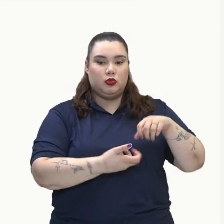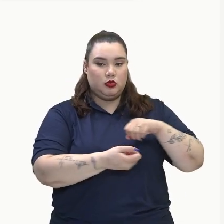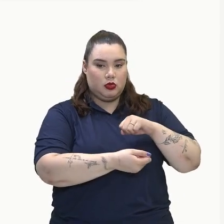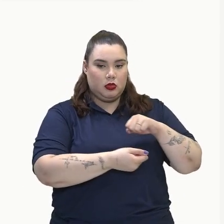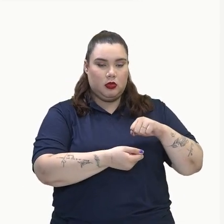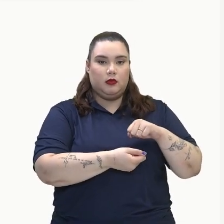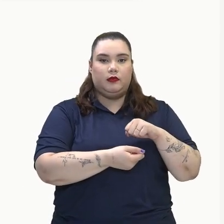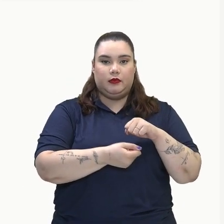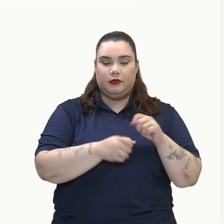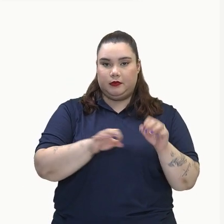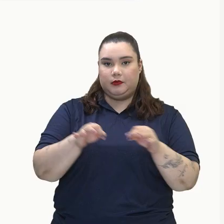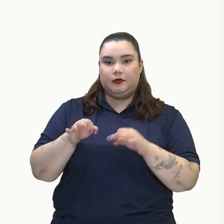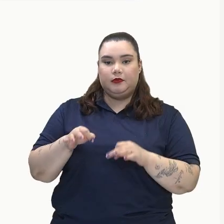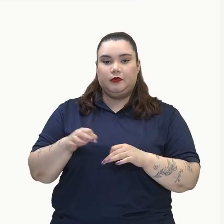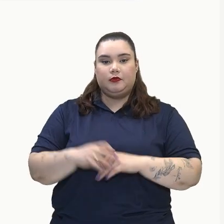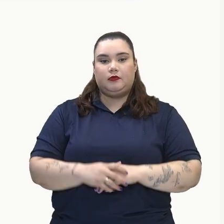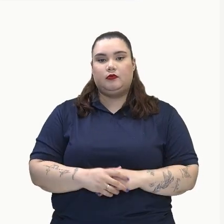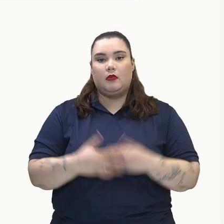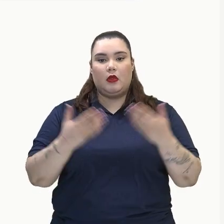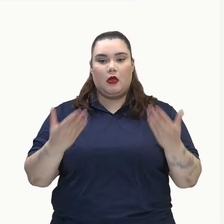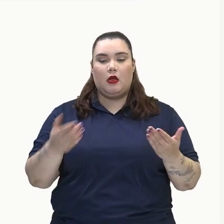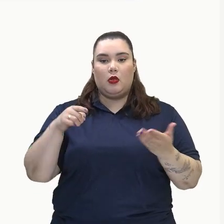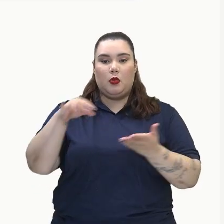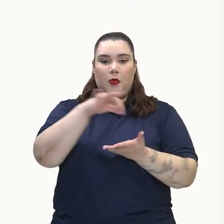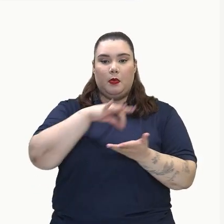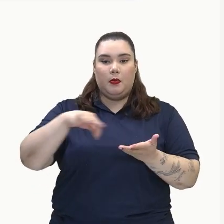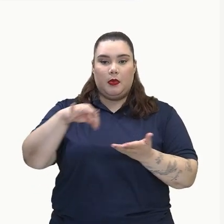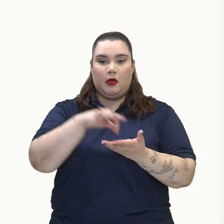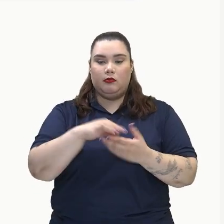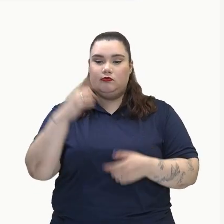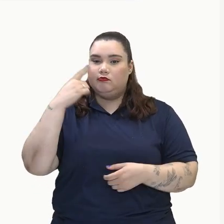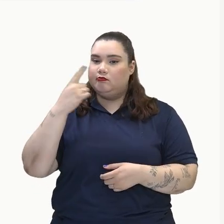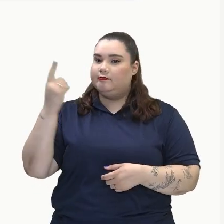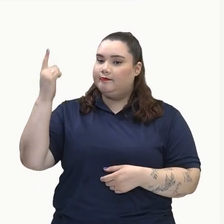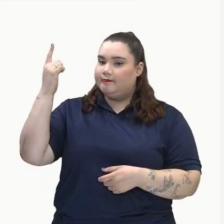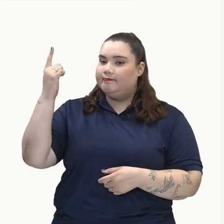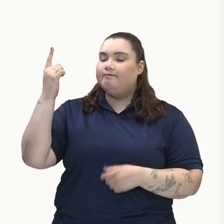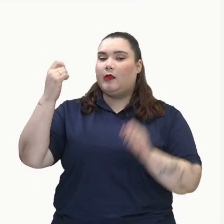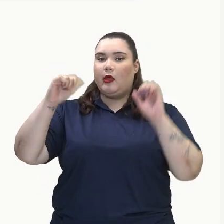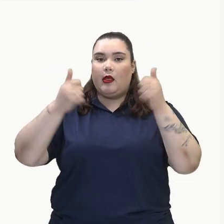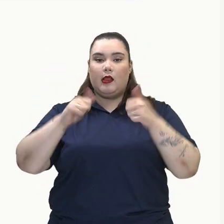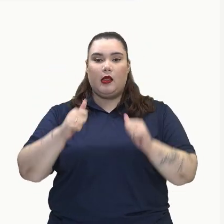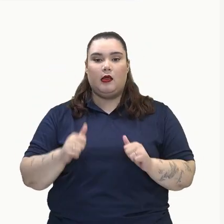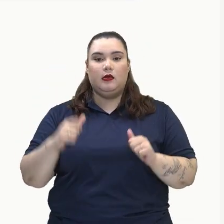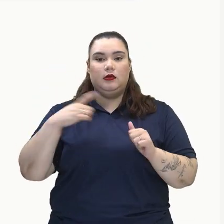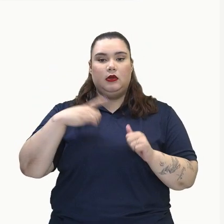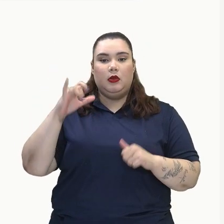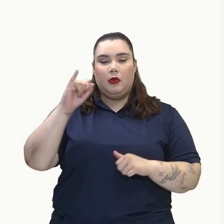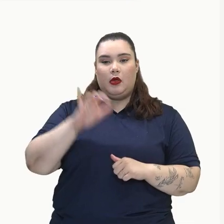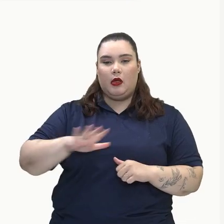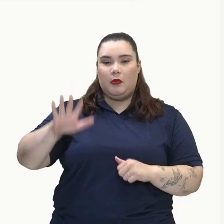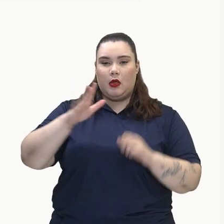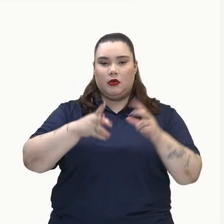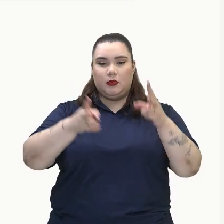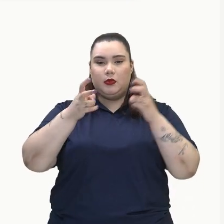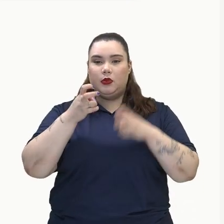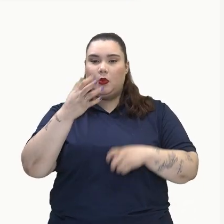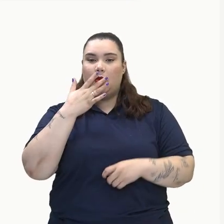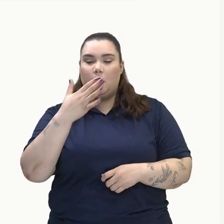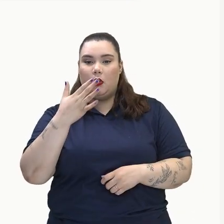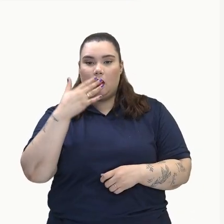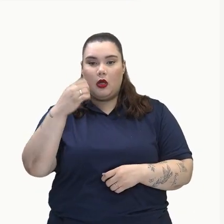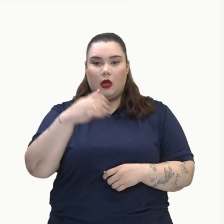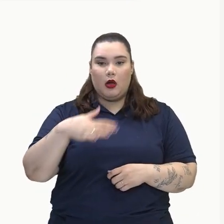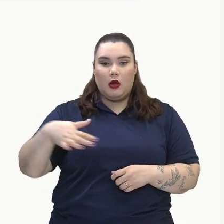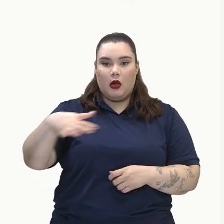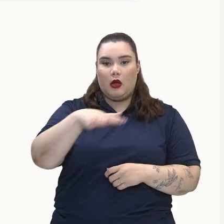uso sustentável. Neste mapa agora, que a gente vai analisar um pouquinho, tenho aí nessa imagem colorida a área